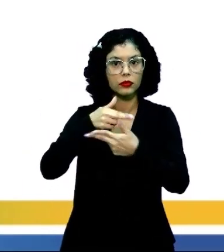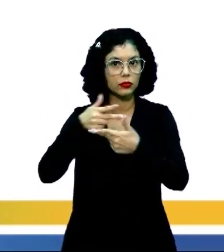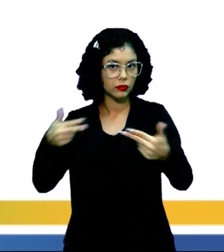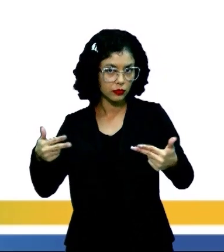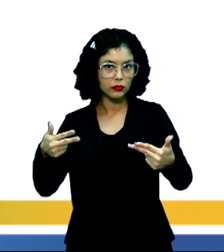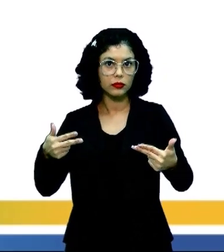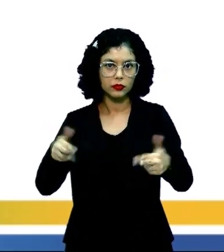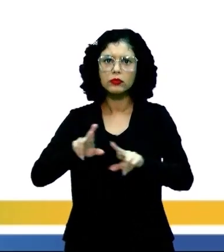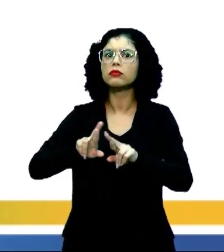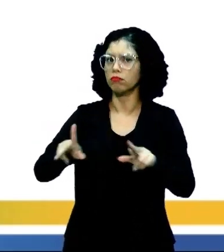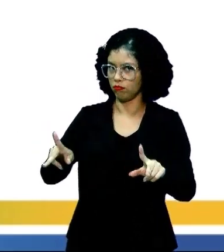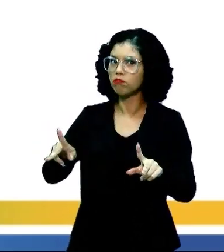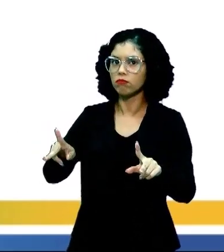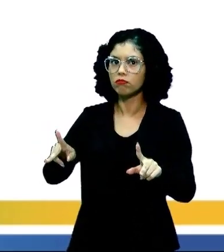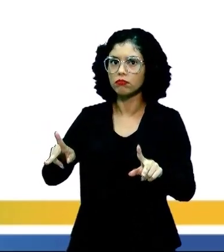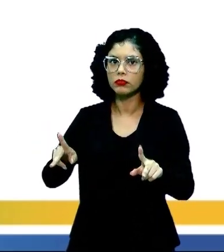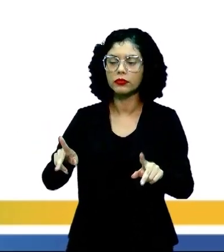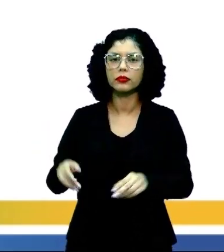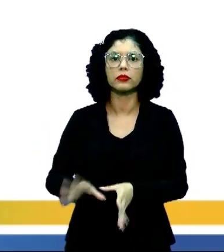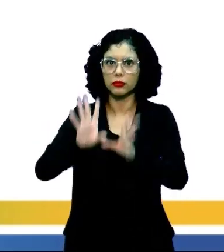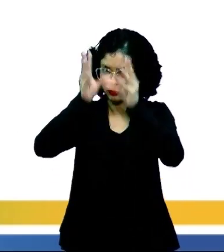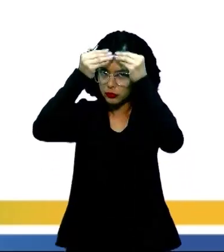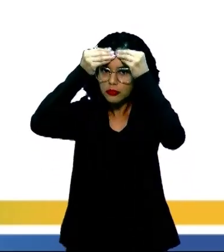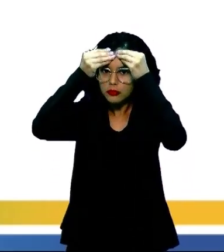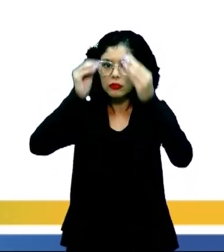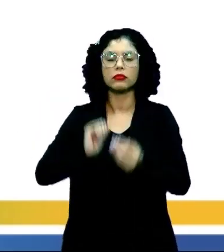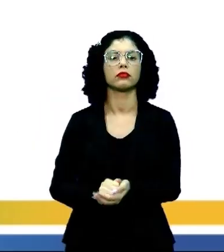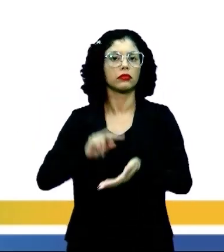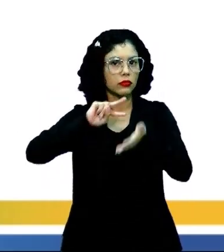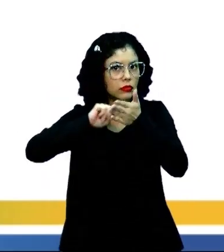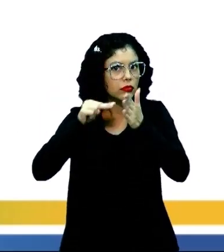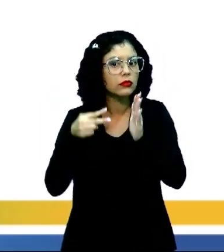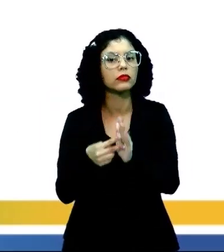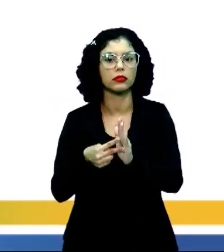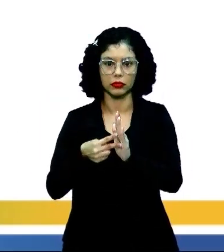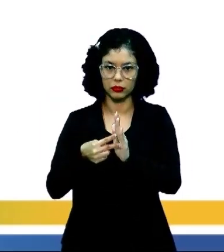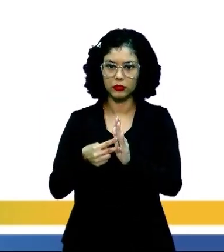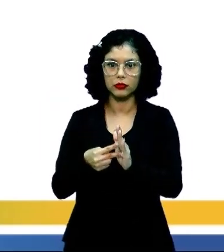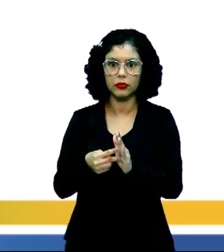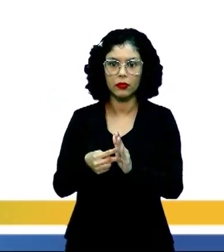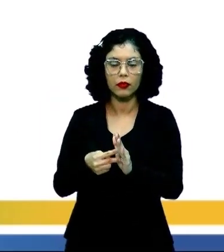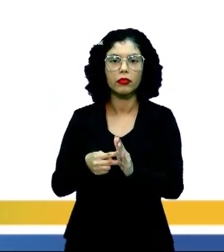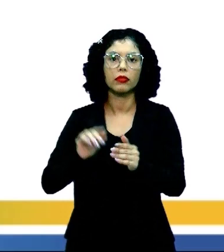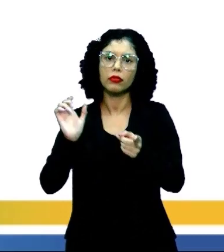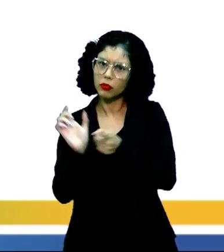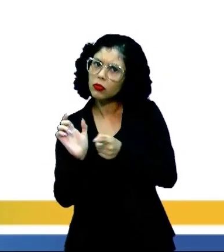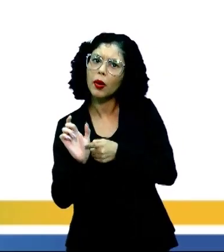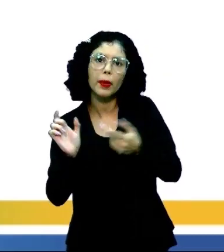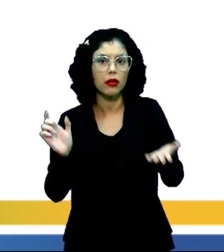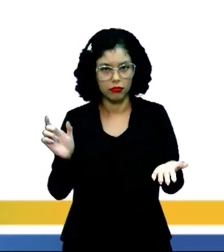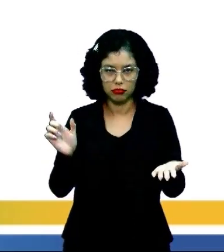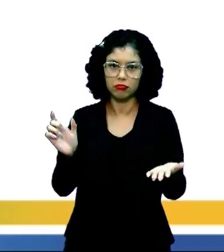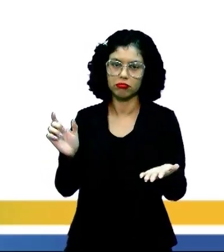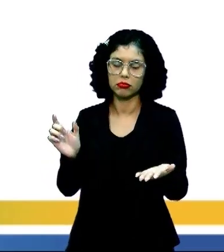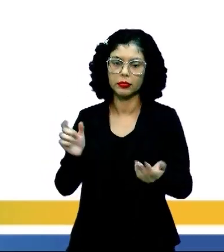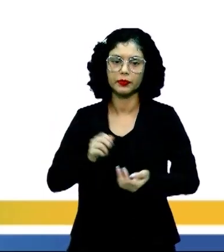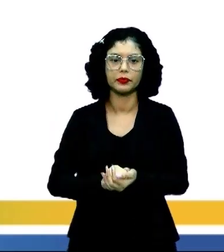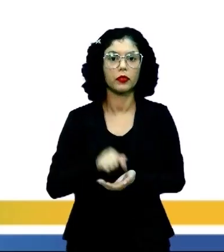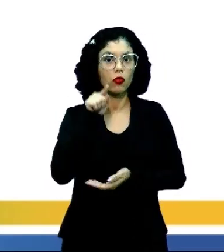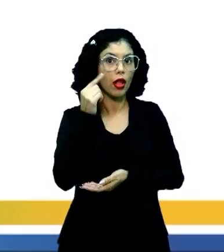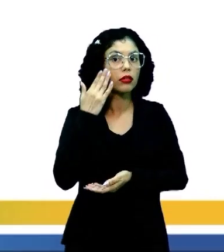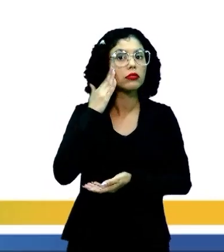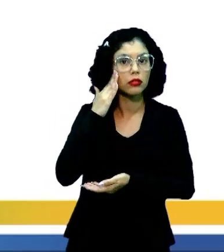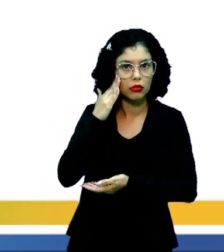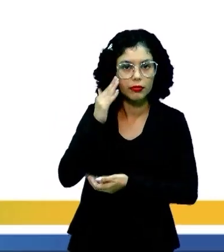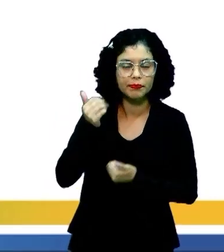coisas muito diferentes. Grave aí, a decodificação é apenas o significado da palavra. Você entendeu